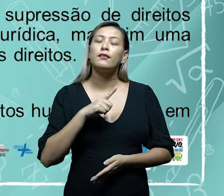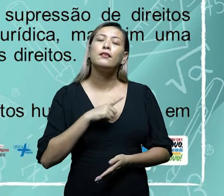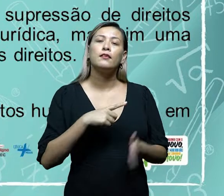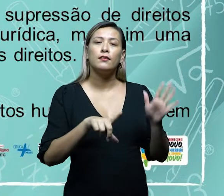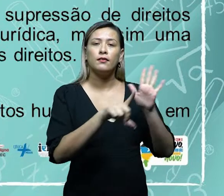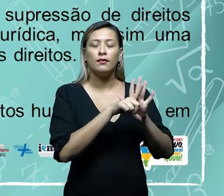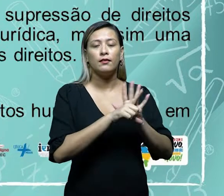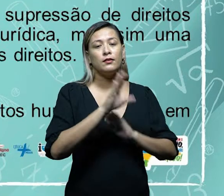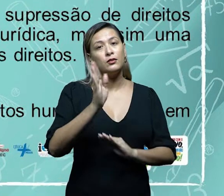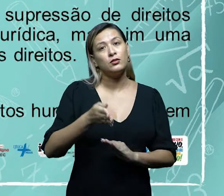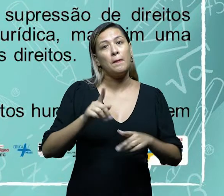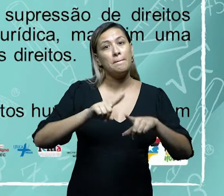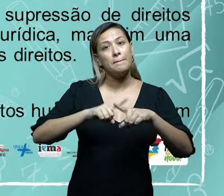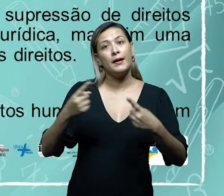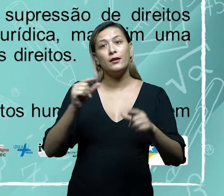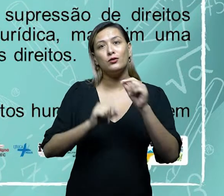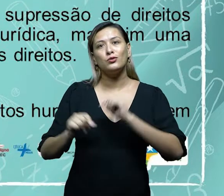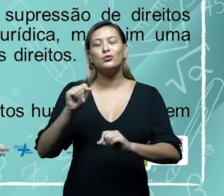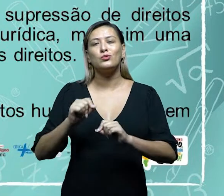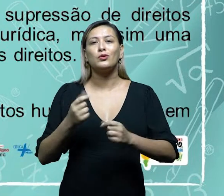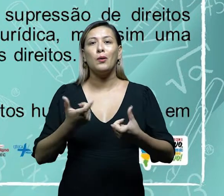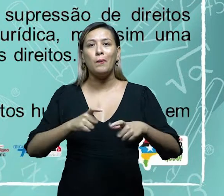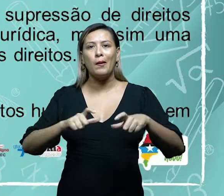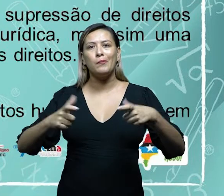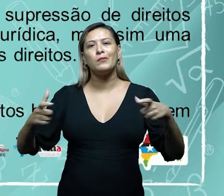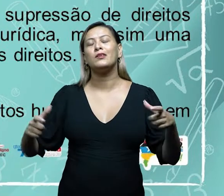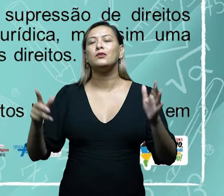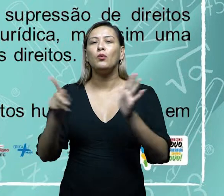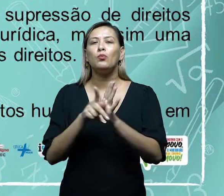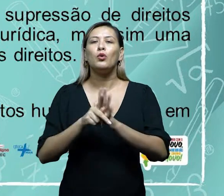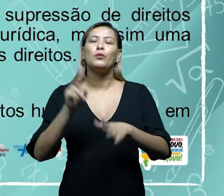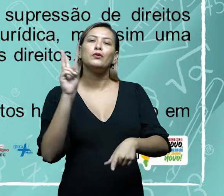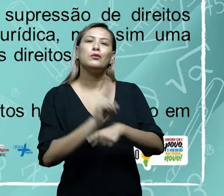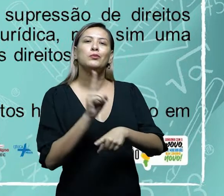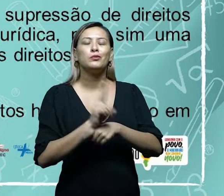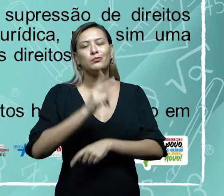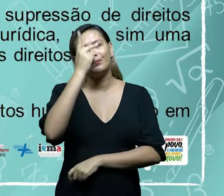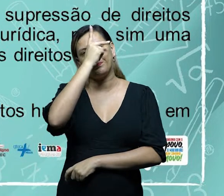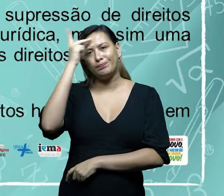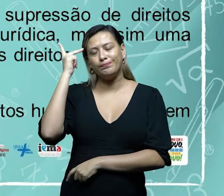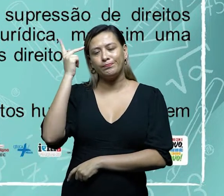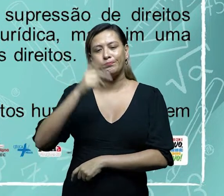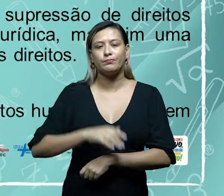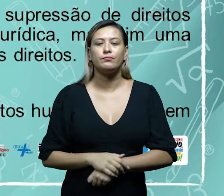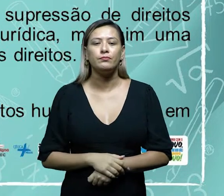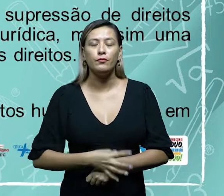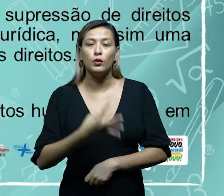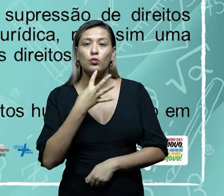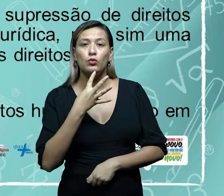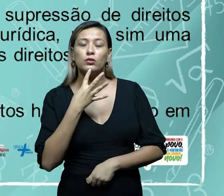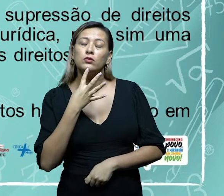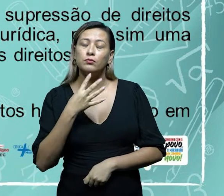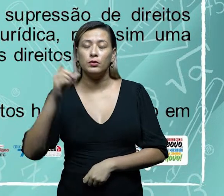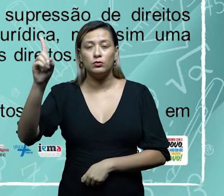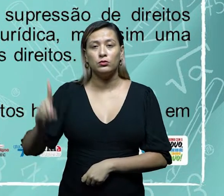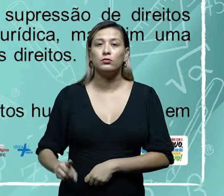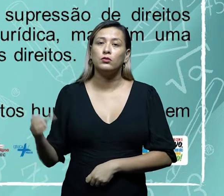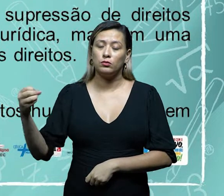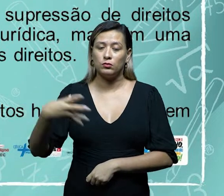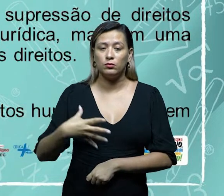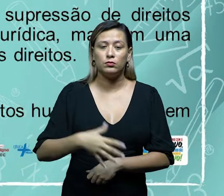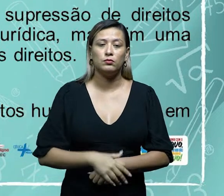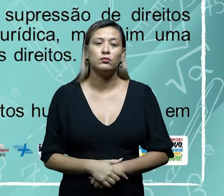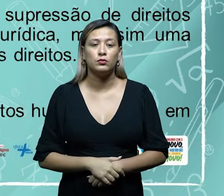uma ampliação da proteção dos indivíduos, né? Um reconhecimento de novos direitos. Então, isso quer dizer que esses direitos, eles